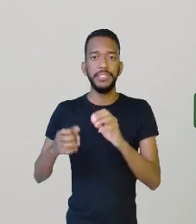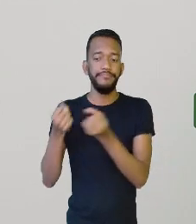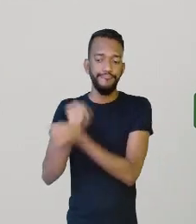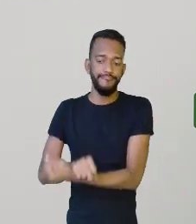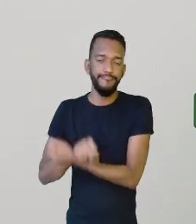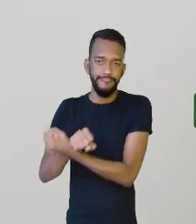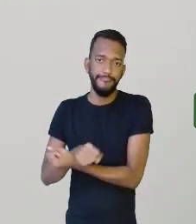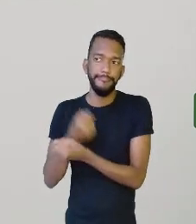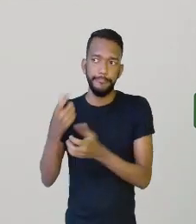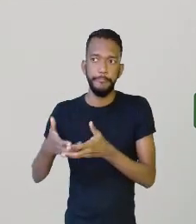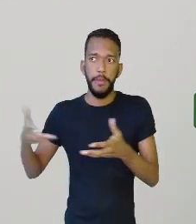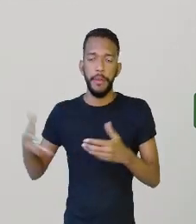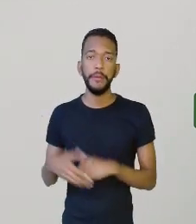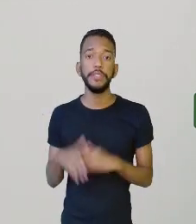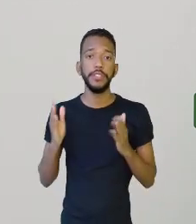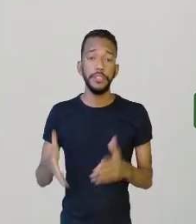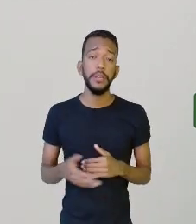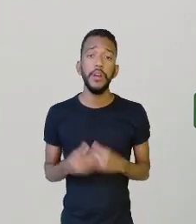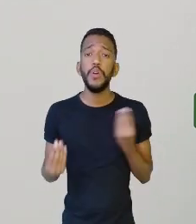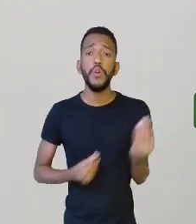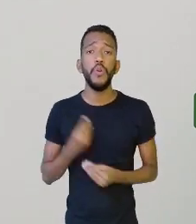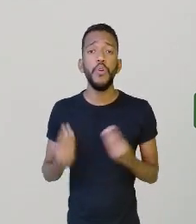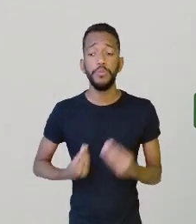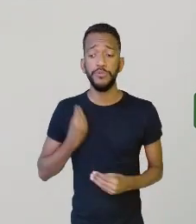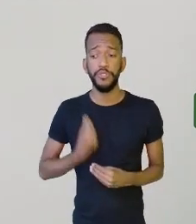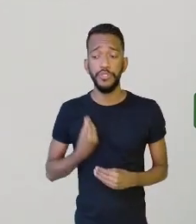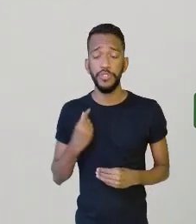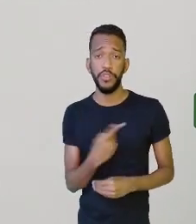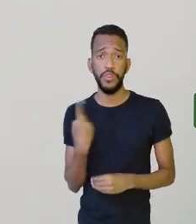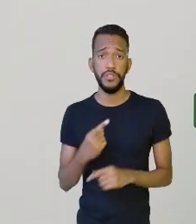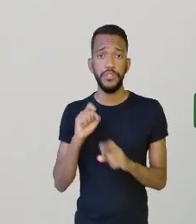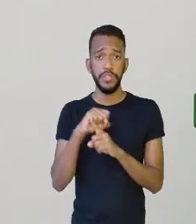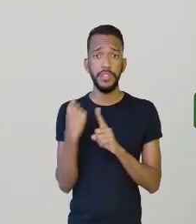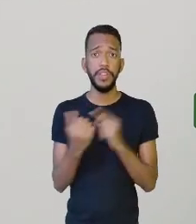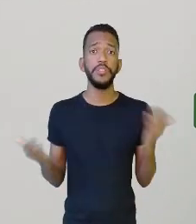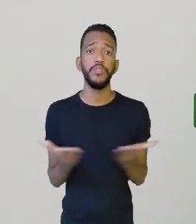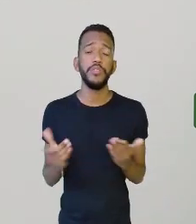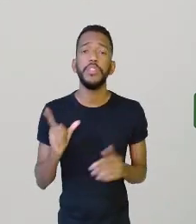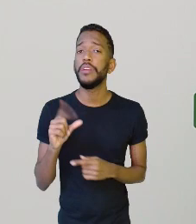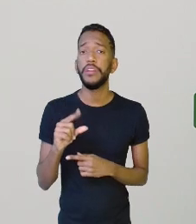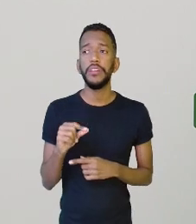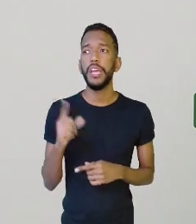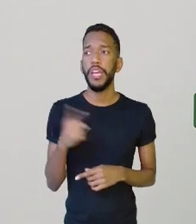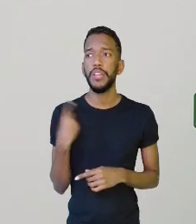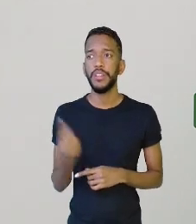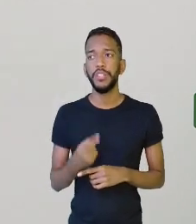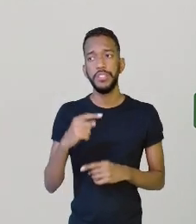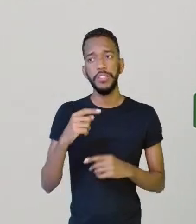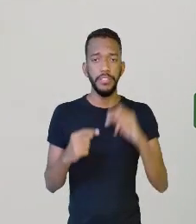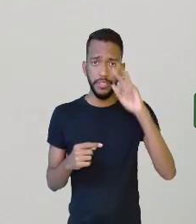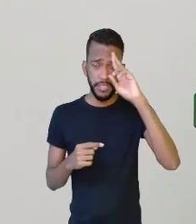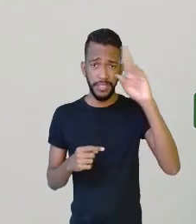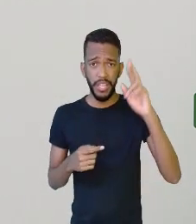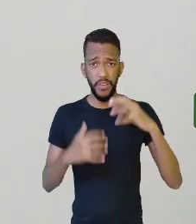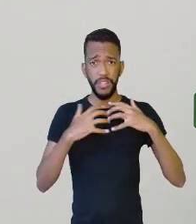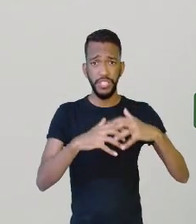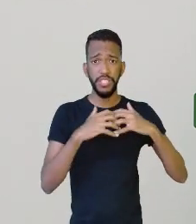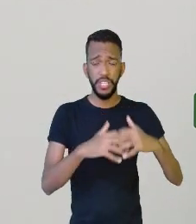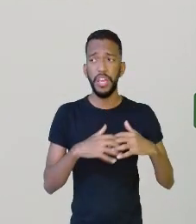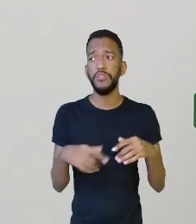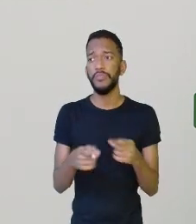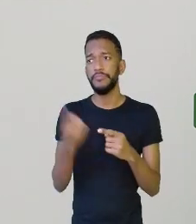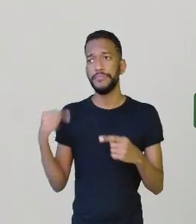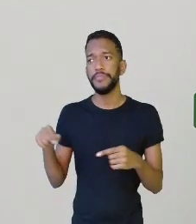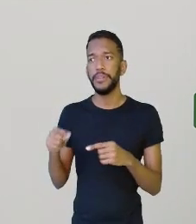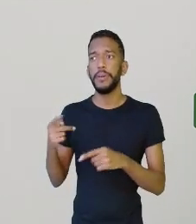a maior parte. Como é que está a nossa sociedade hoje? Quem seriam os senhores de engenho e quem seria a população